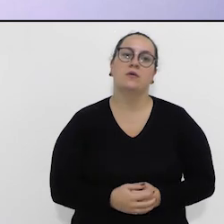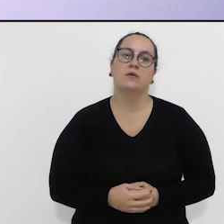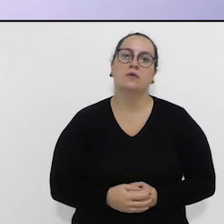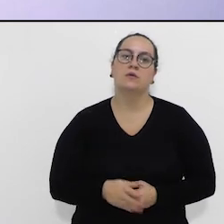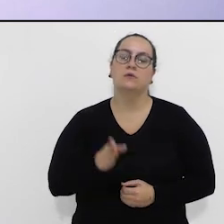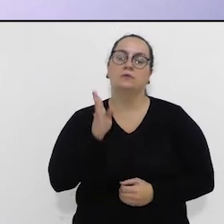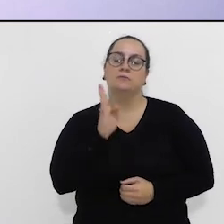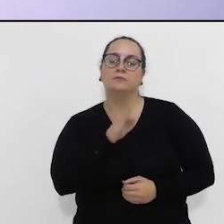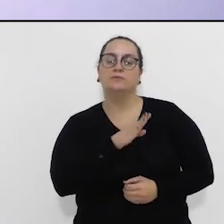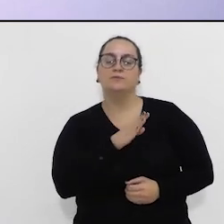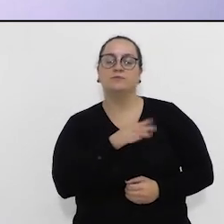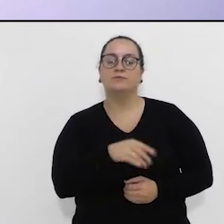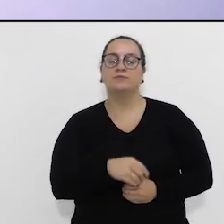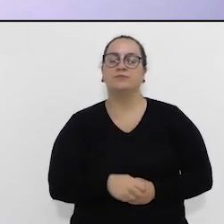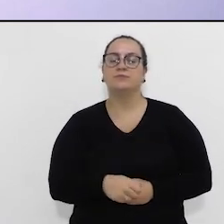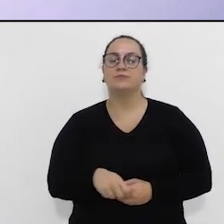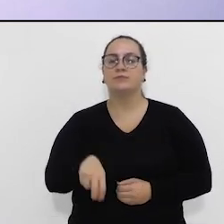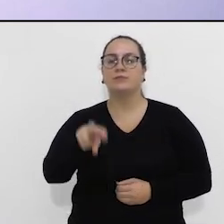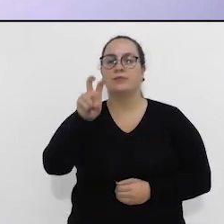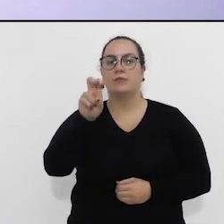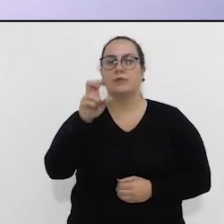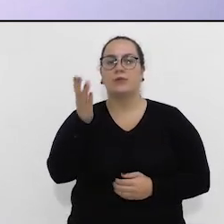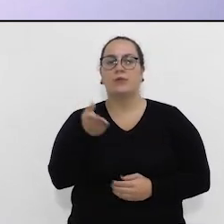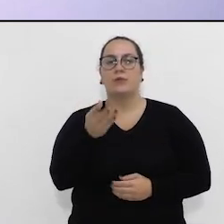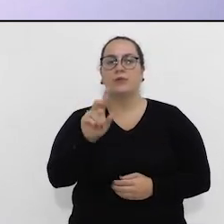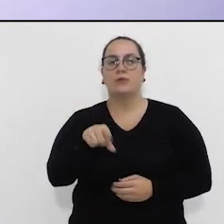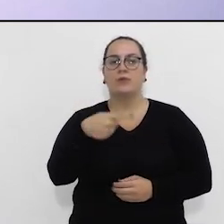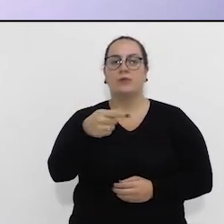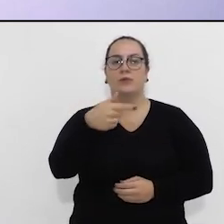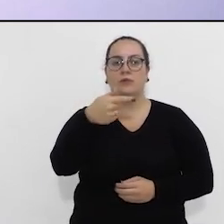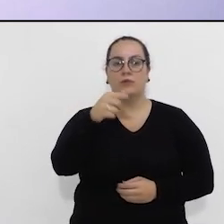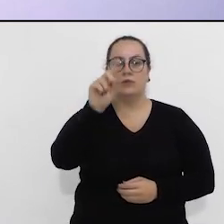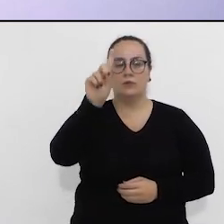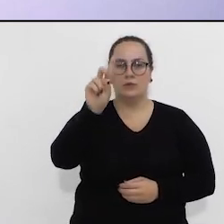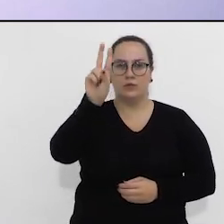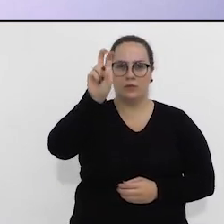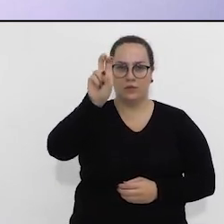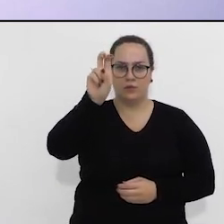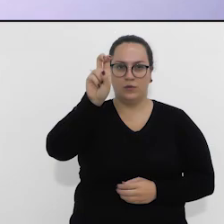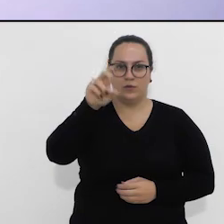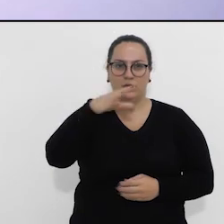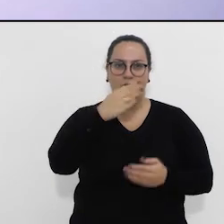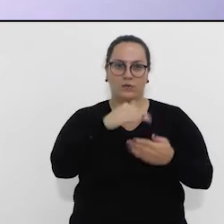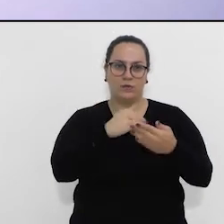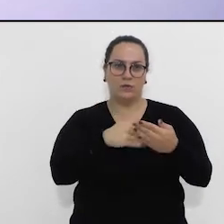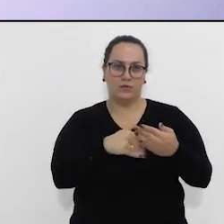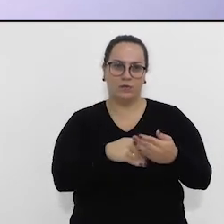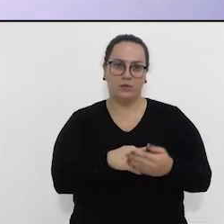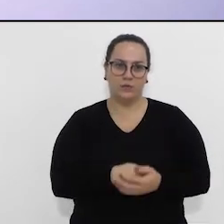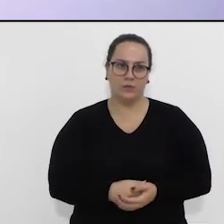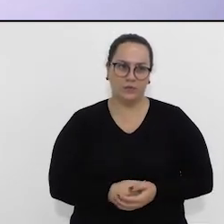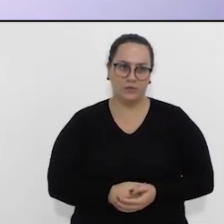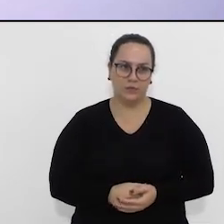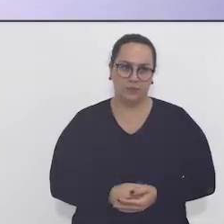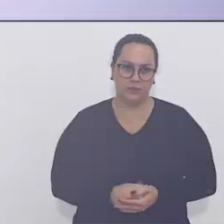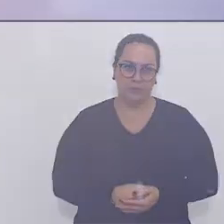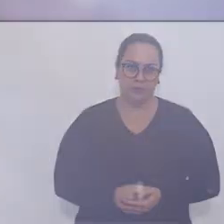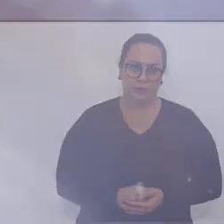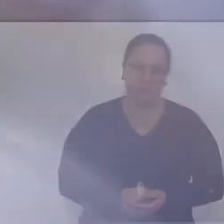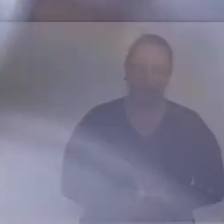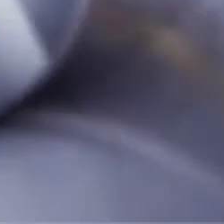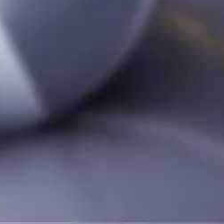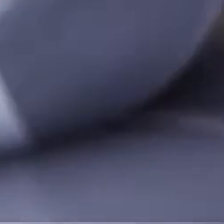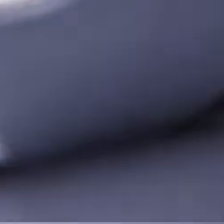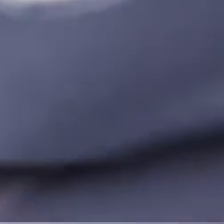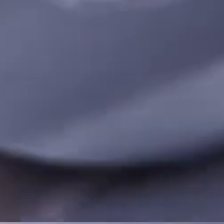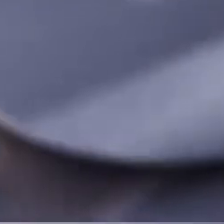comercial e daqui a pouquinho a gente volta com a segunda parte com mais 15 minutos da entrevista com o candidato Denilson ziroldo